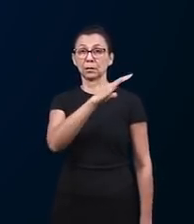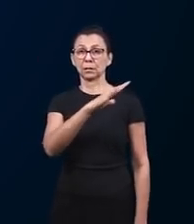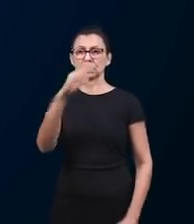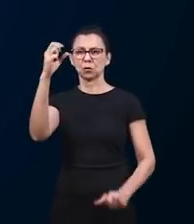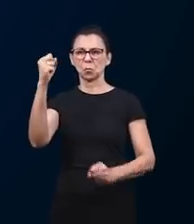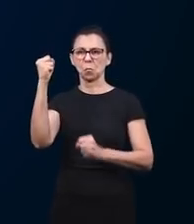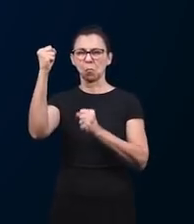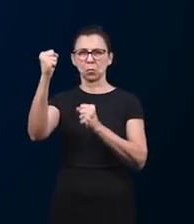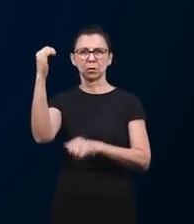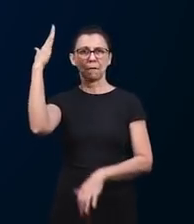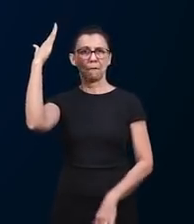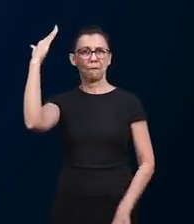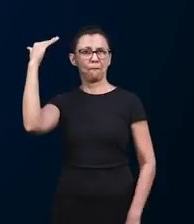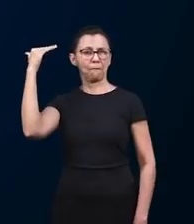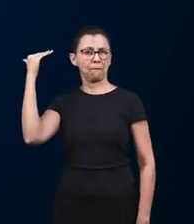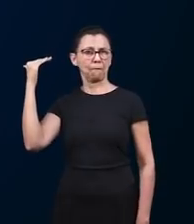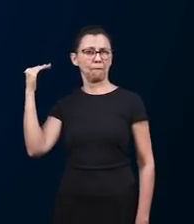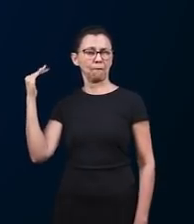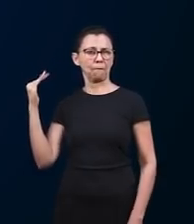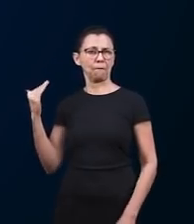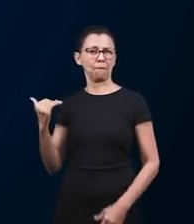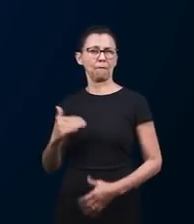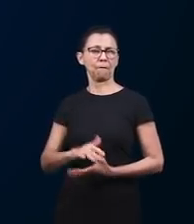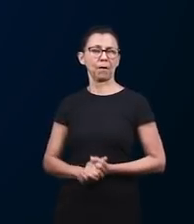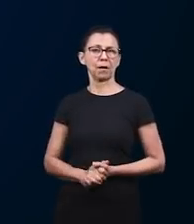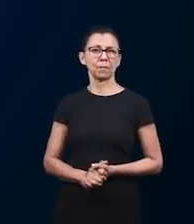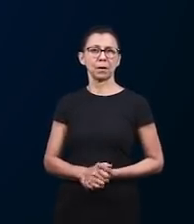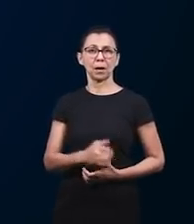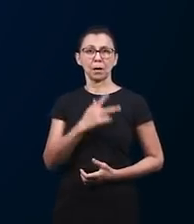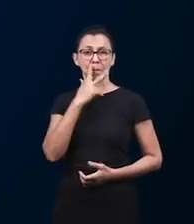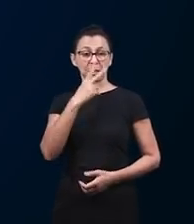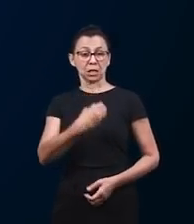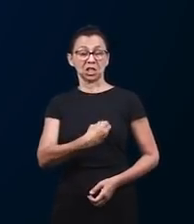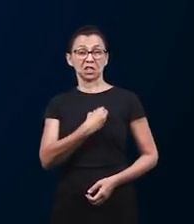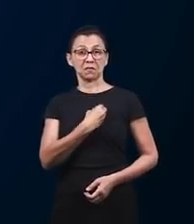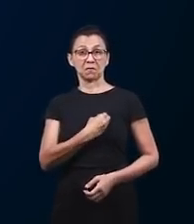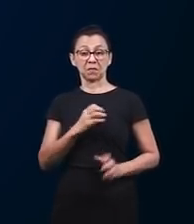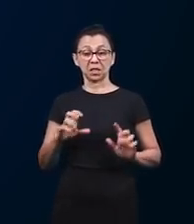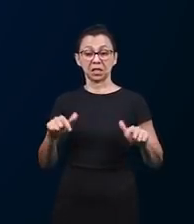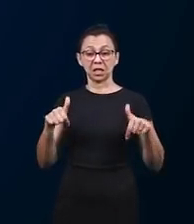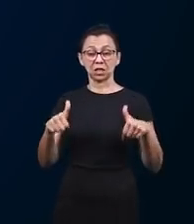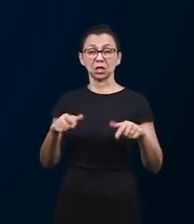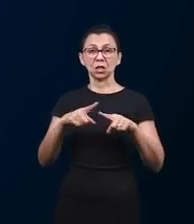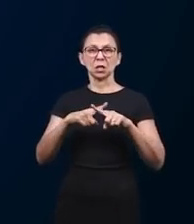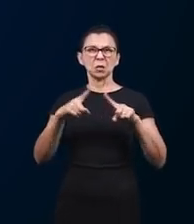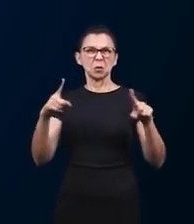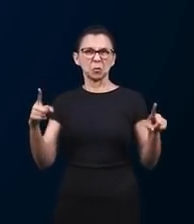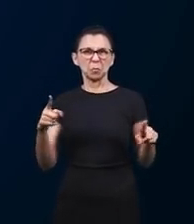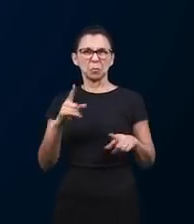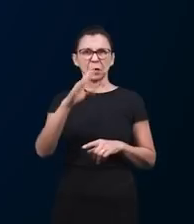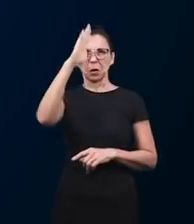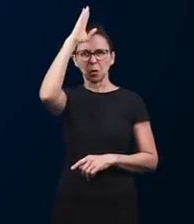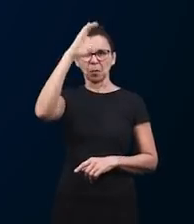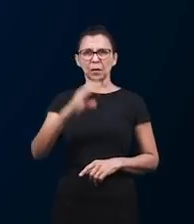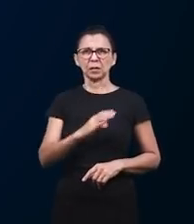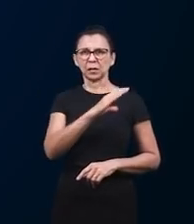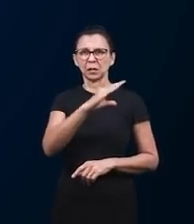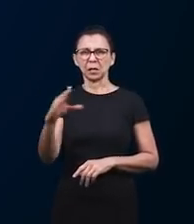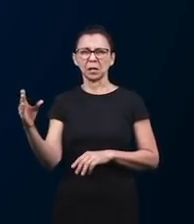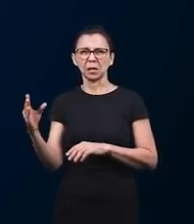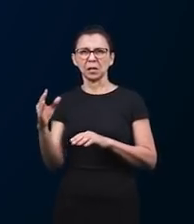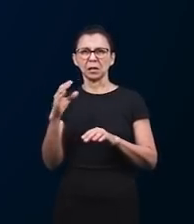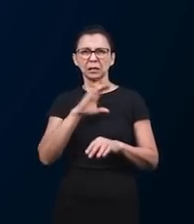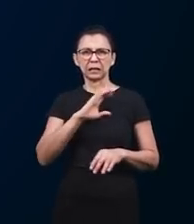fama, como se ela vivesse, mas ela estava morta, porque ela tinha abandonado a Cristo, abandonado a verdadeira doutrina e abandonado